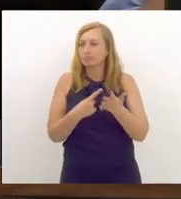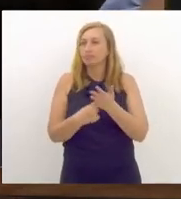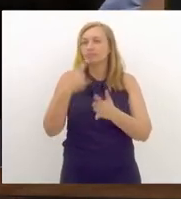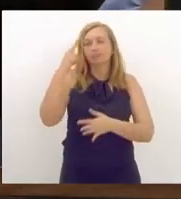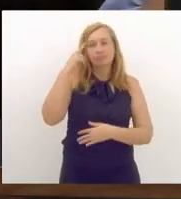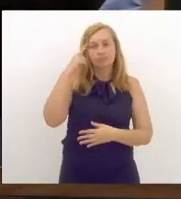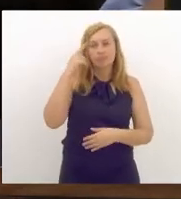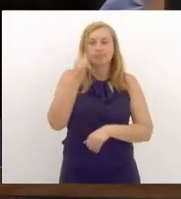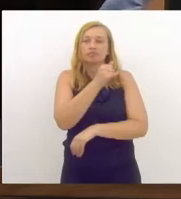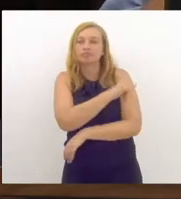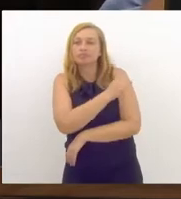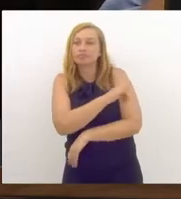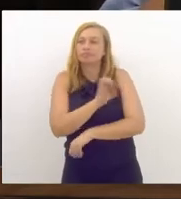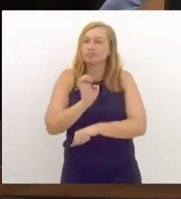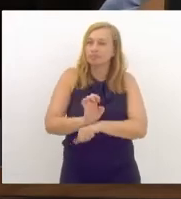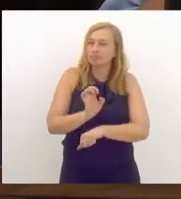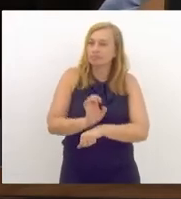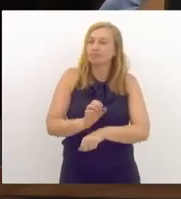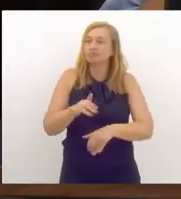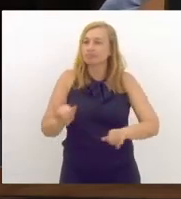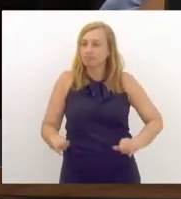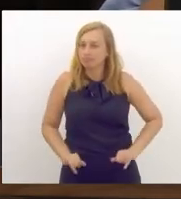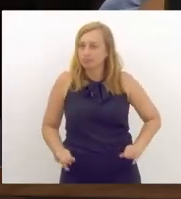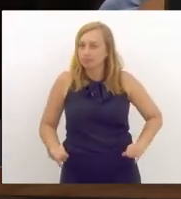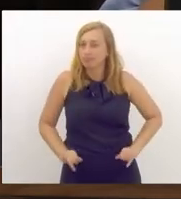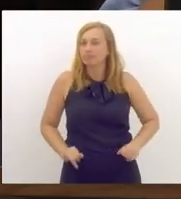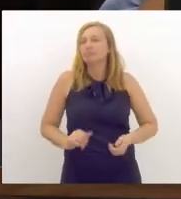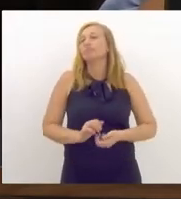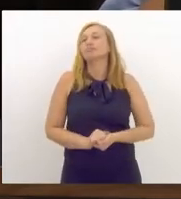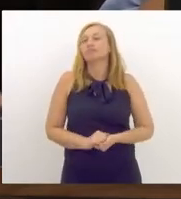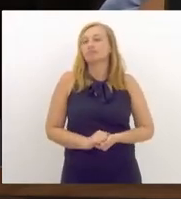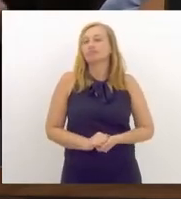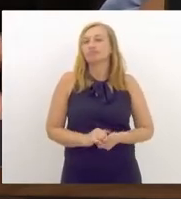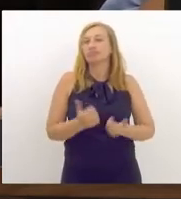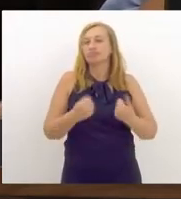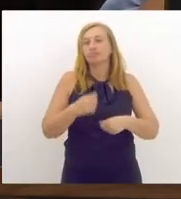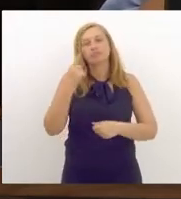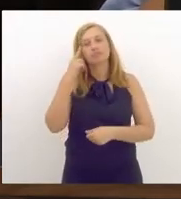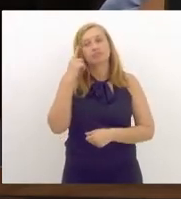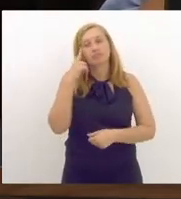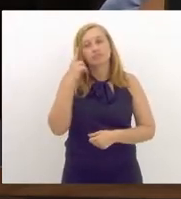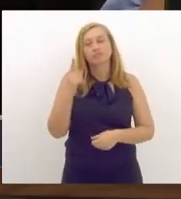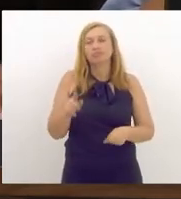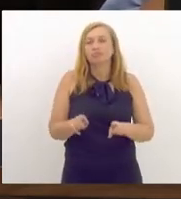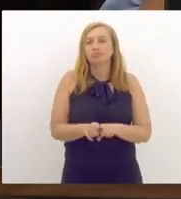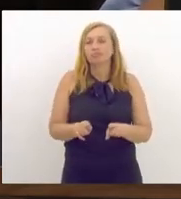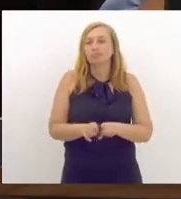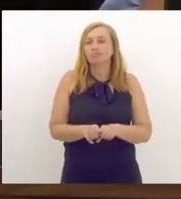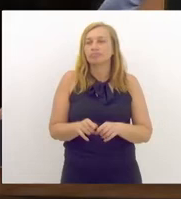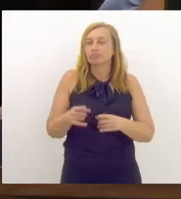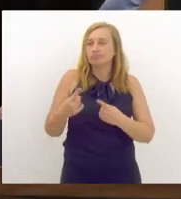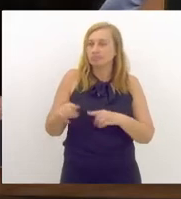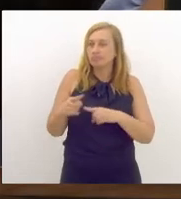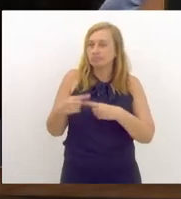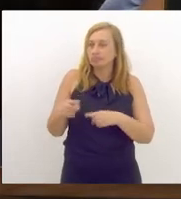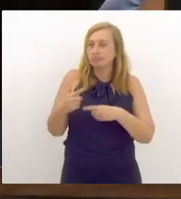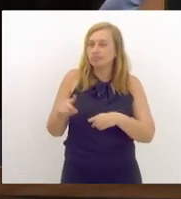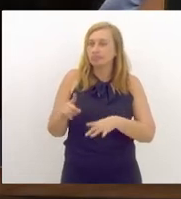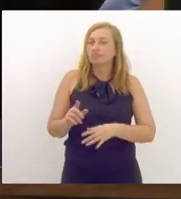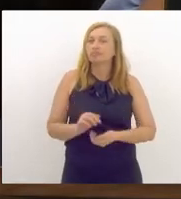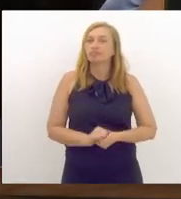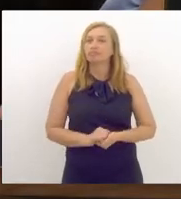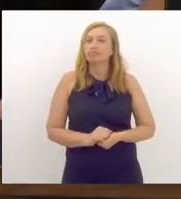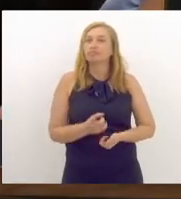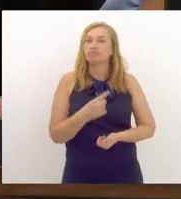esse estado tão sofrido né a gente precisa repensar inclusive provocar os